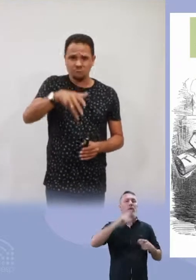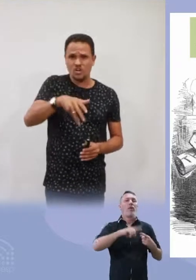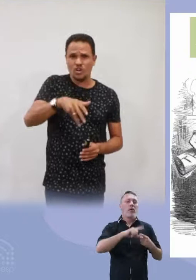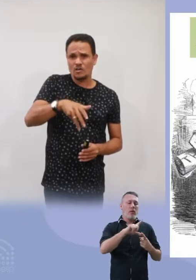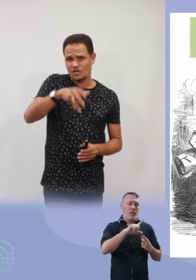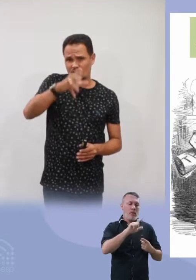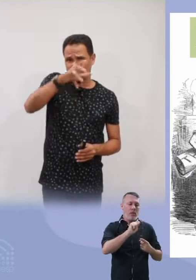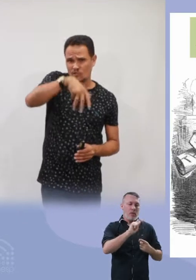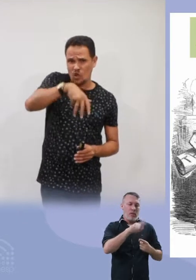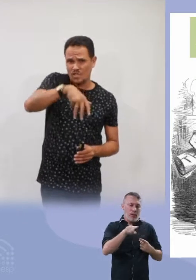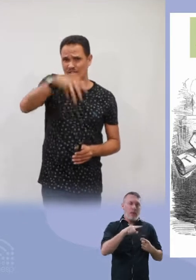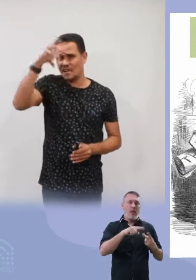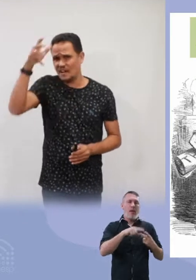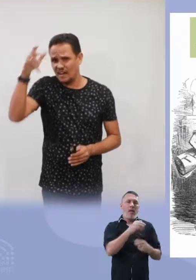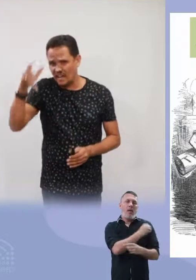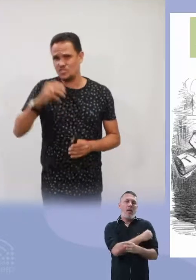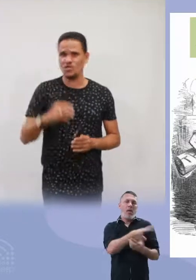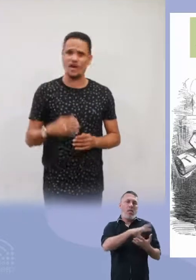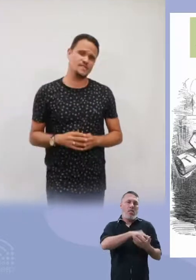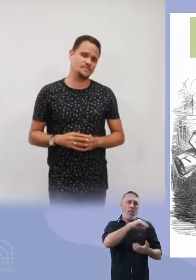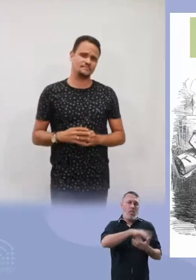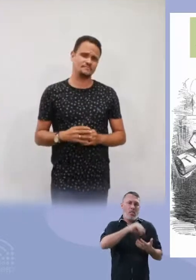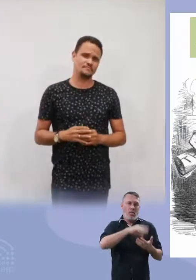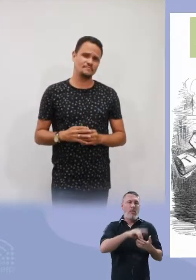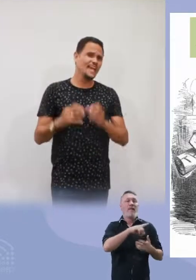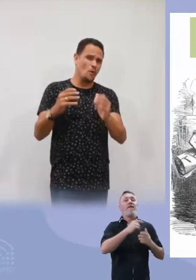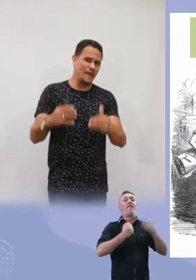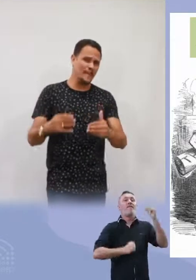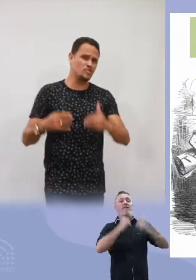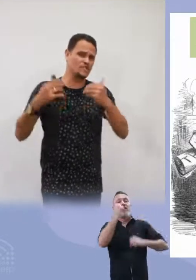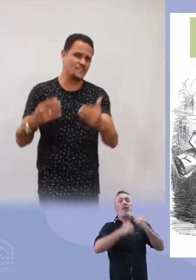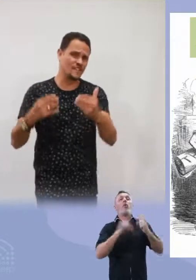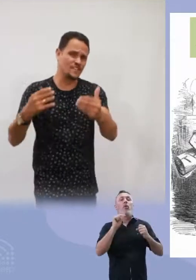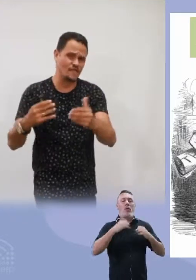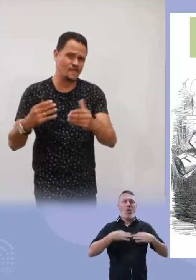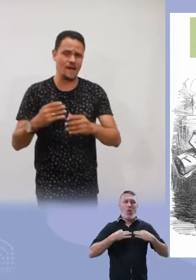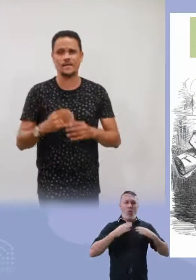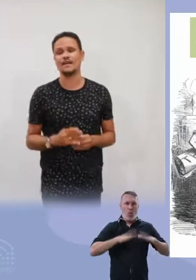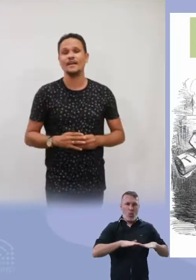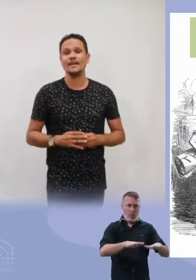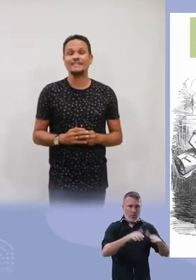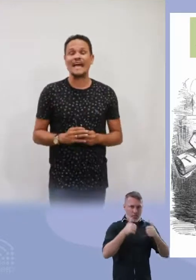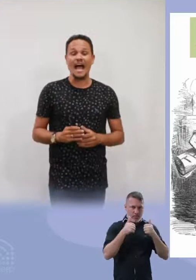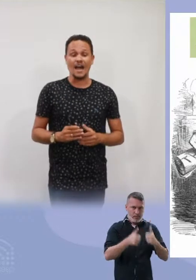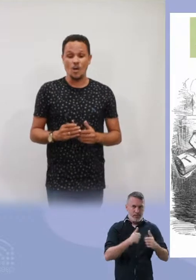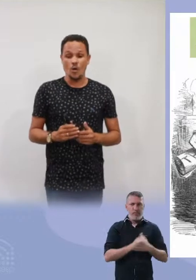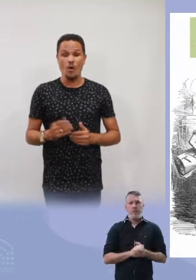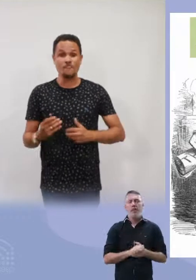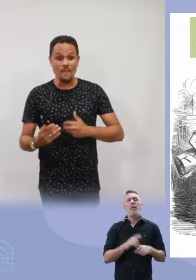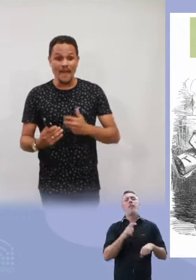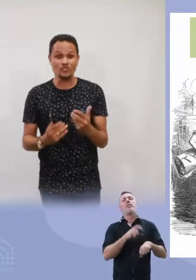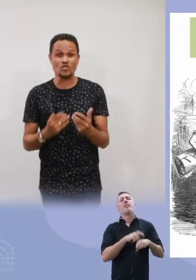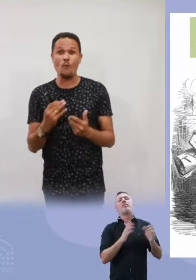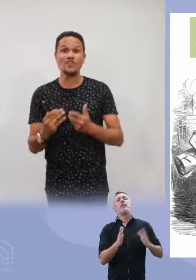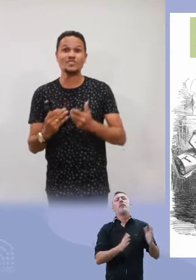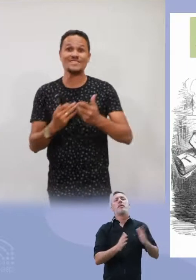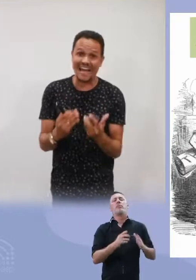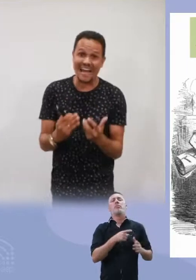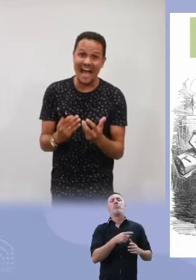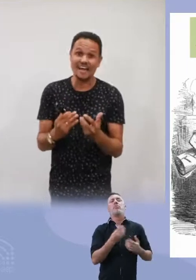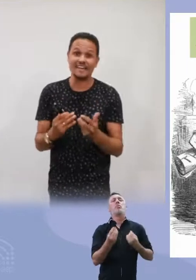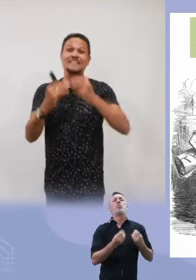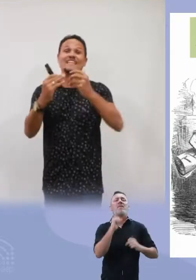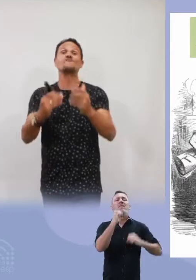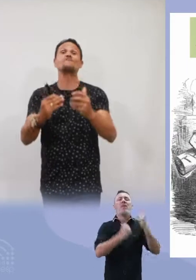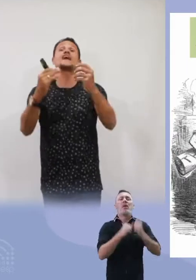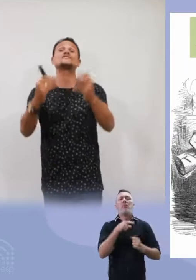de 14 a 20 horas. É o período que você ficava dentro de uma fábrica. Tá, movimentos que eu posso